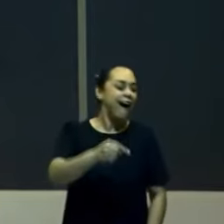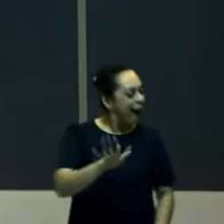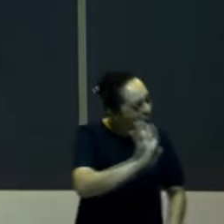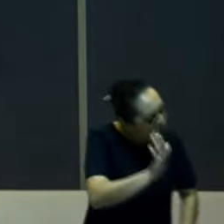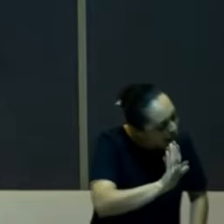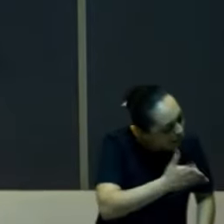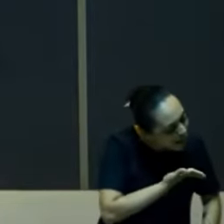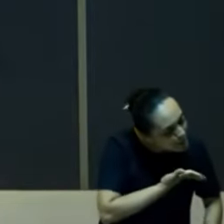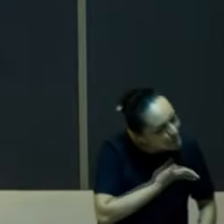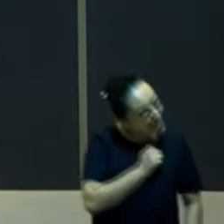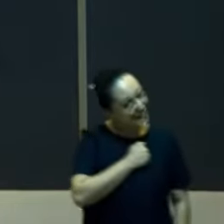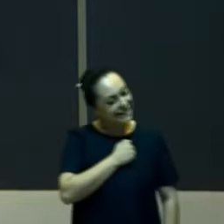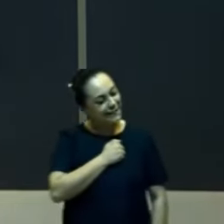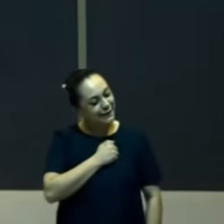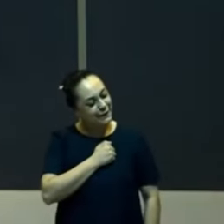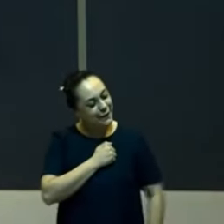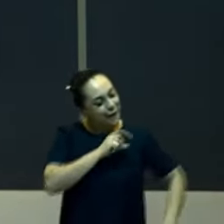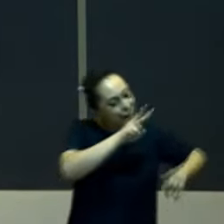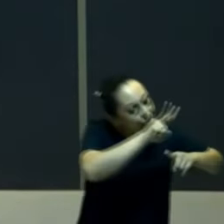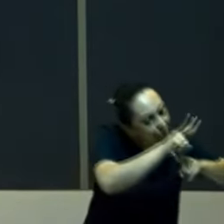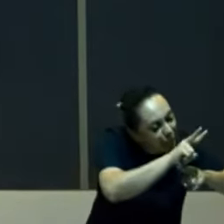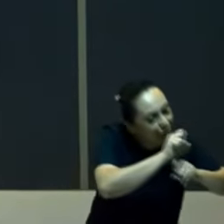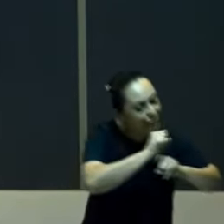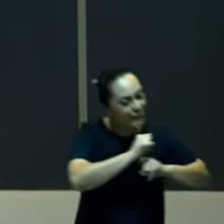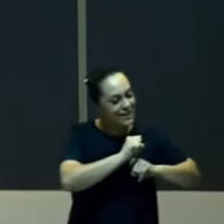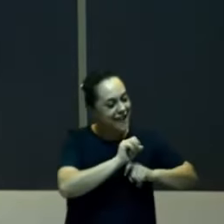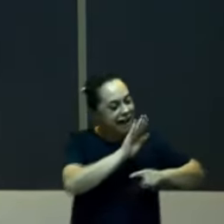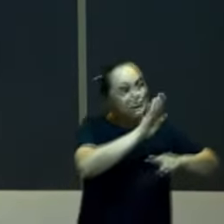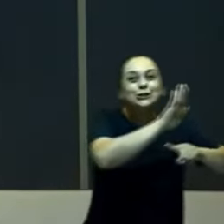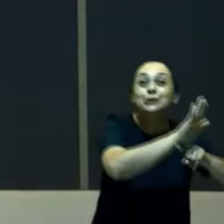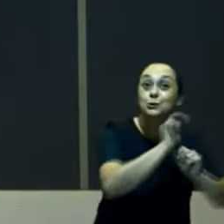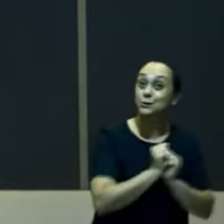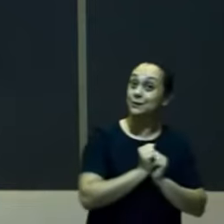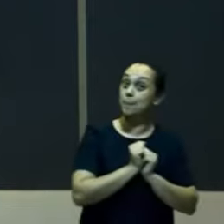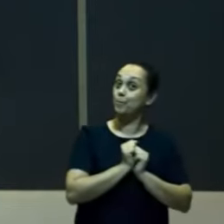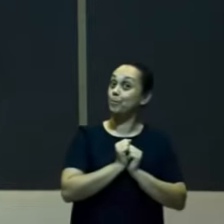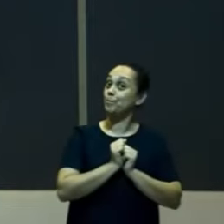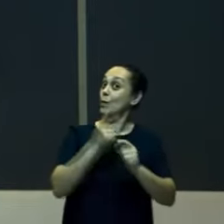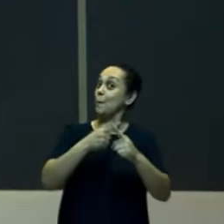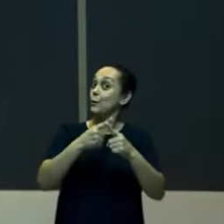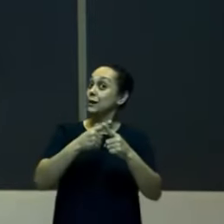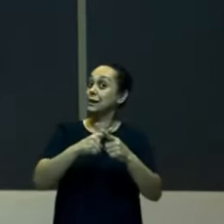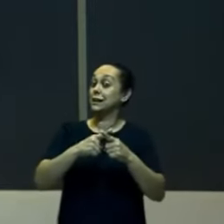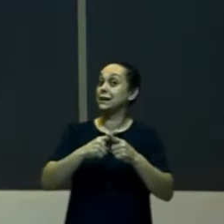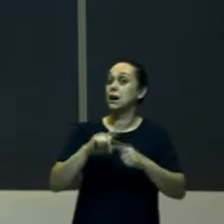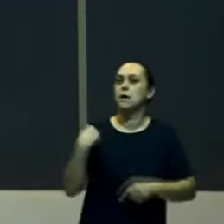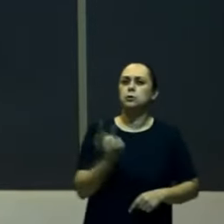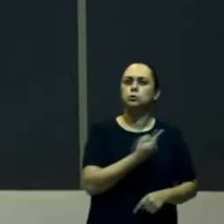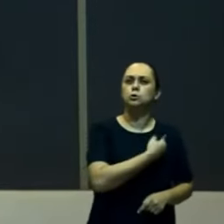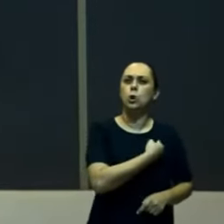Ser generoso é cultivar. E nós aprendemos e vemos em toda a Bíblia que Deus é a